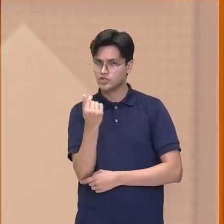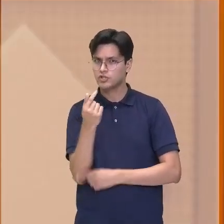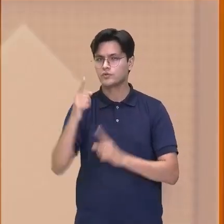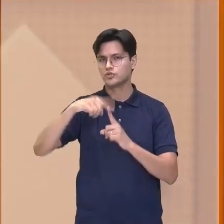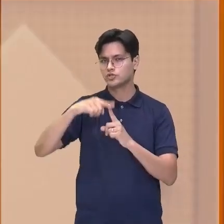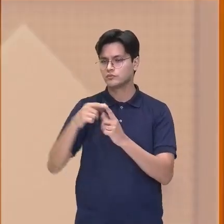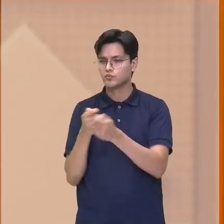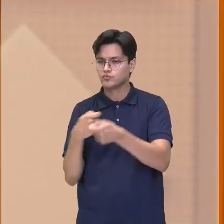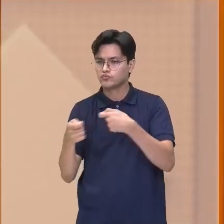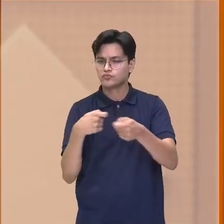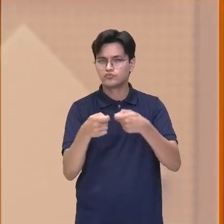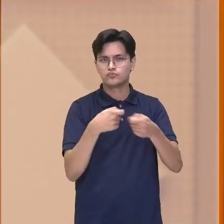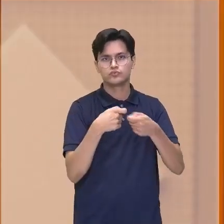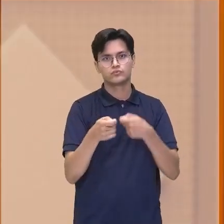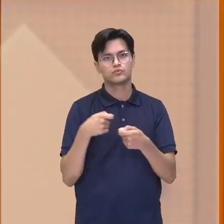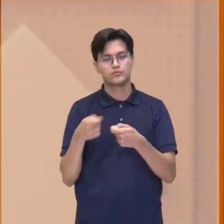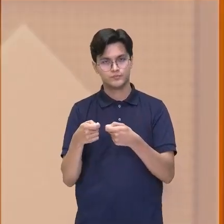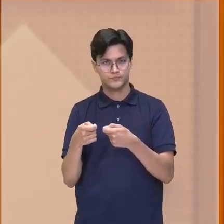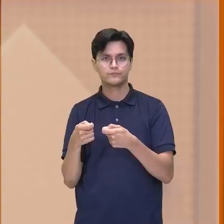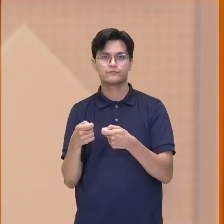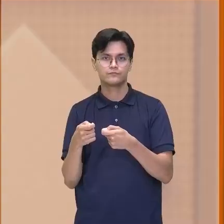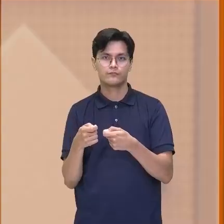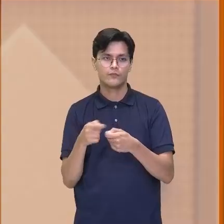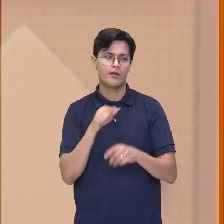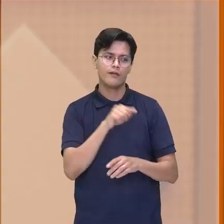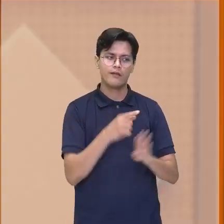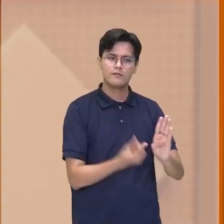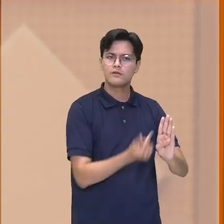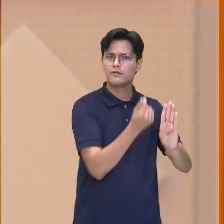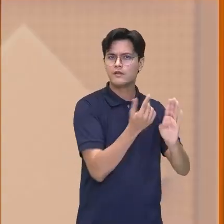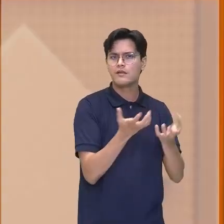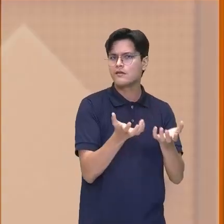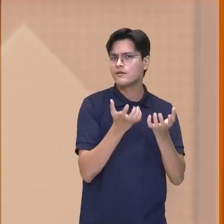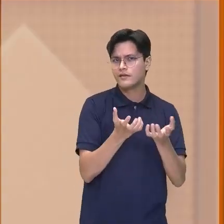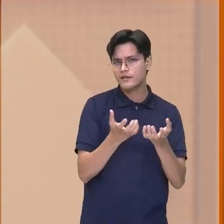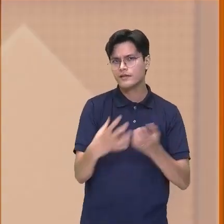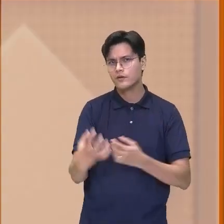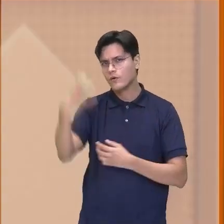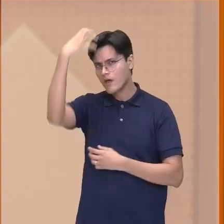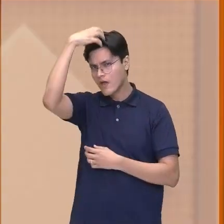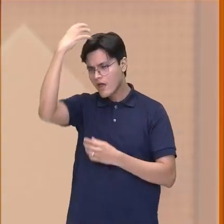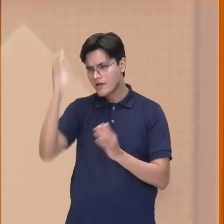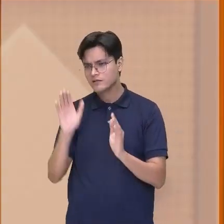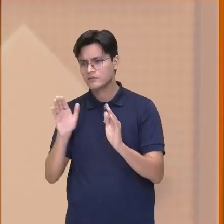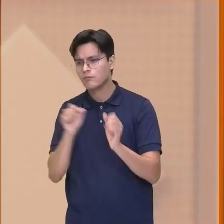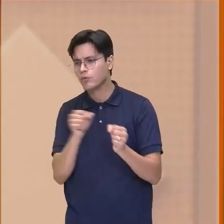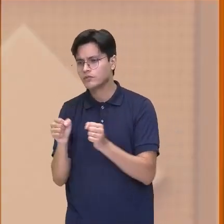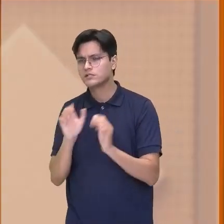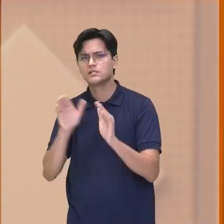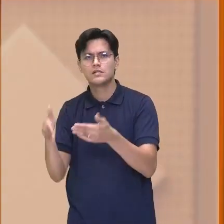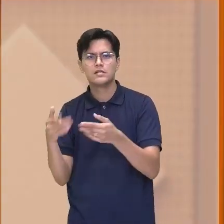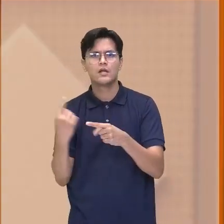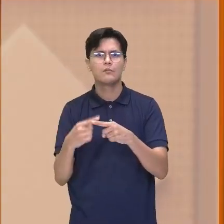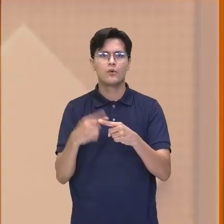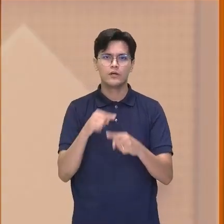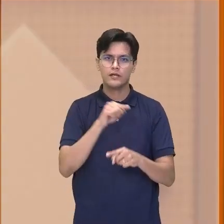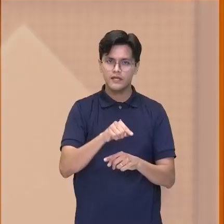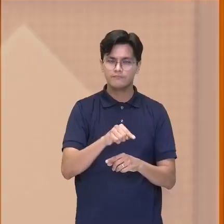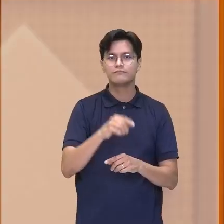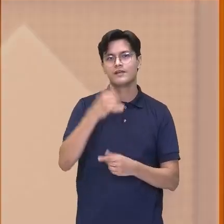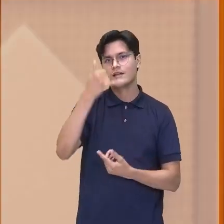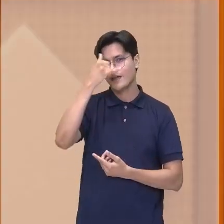mais lucros por não terem que pagar pedágios ou taxas extras no desenvolvimento e na prática